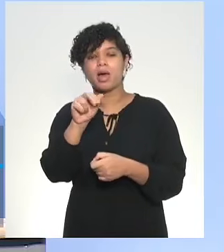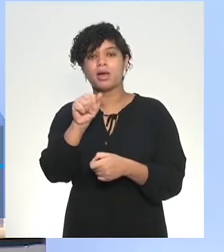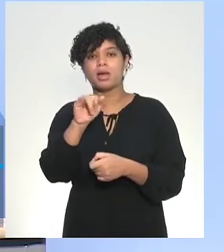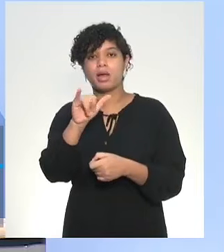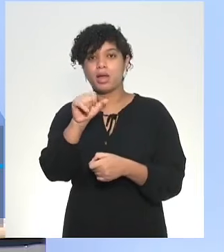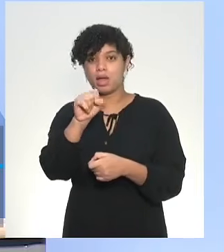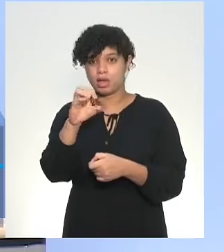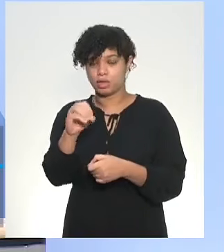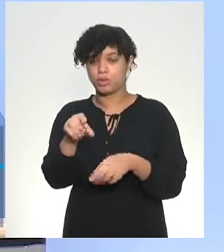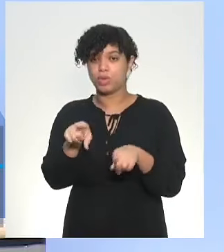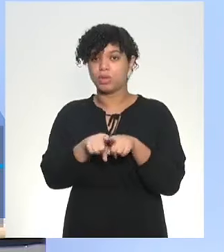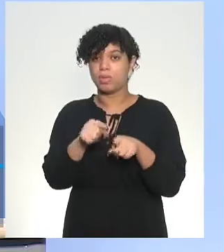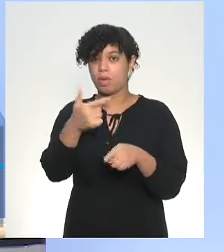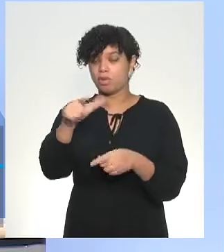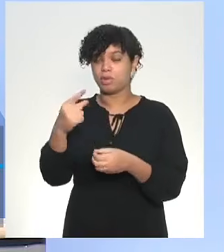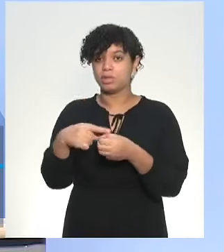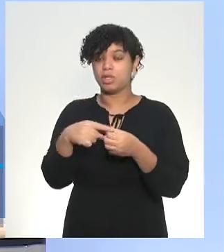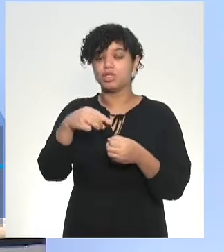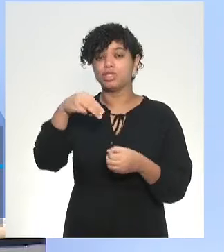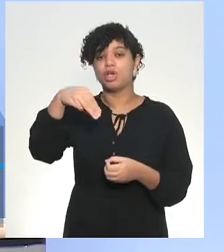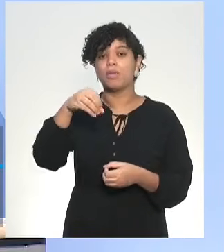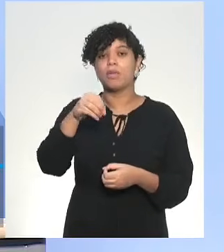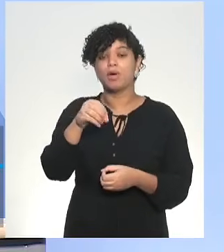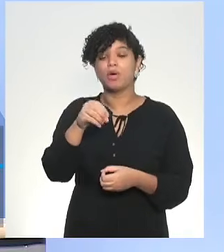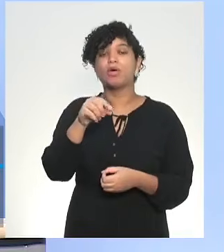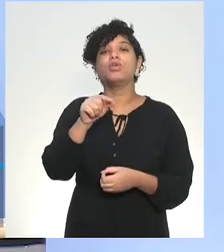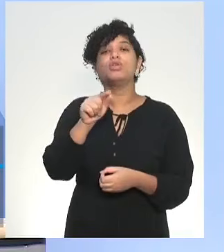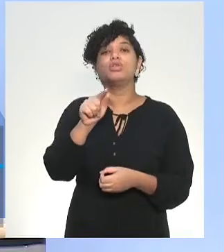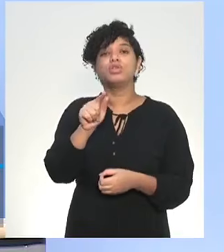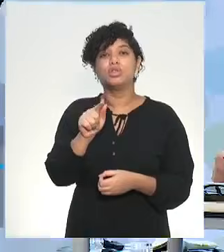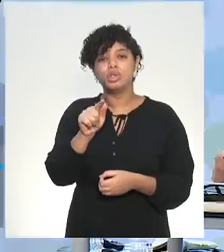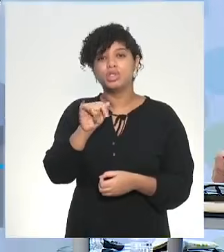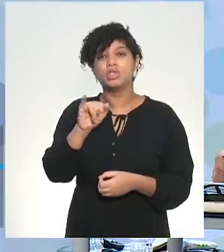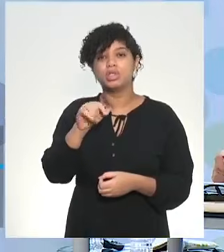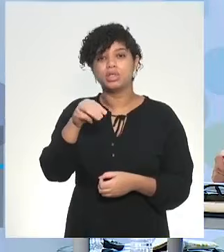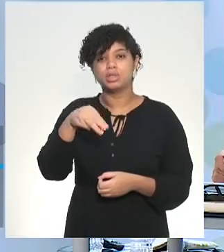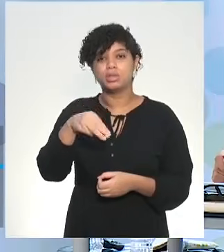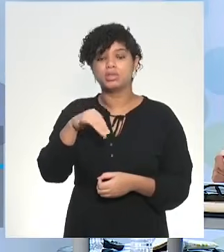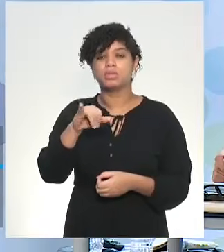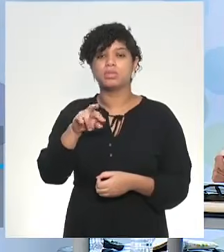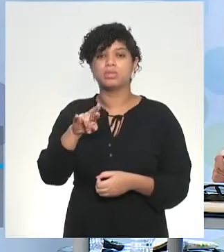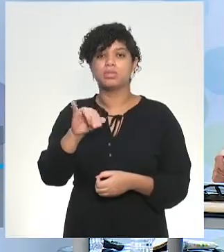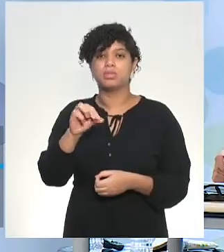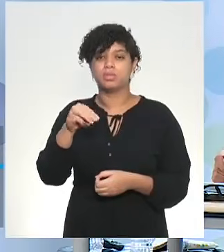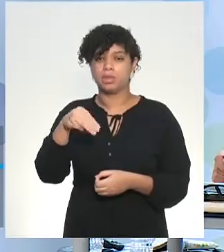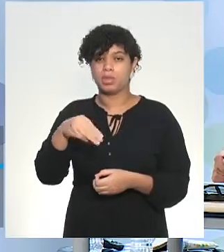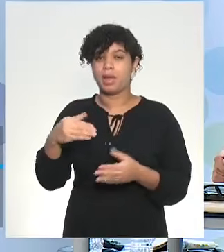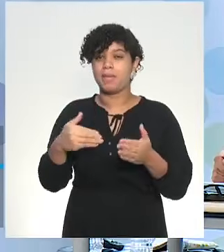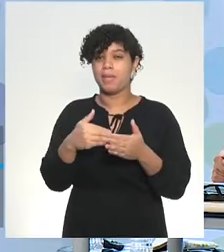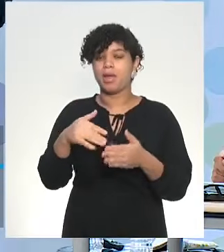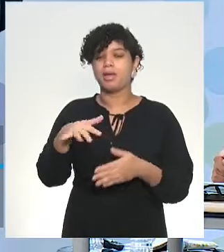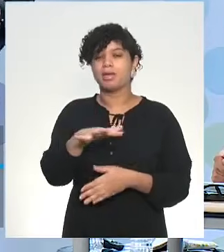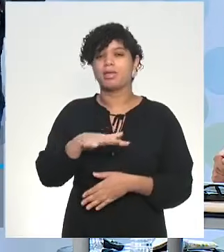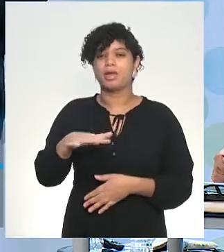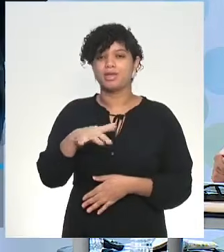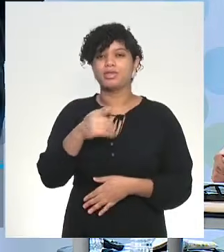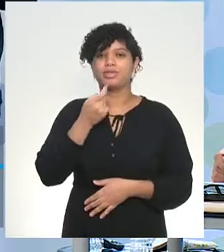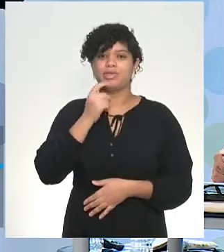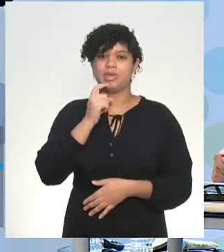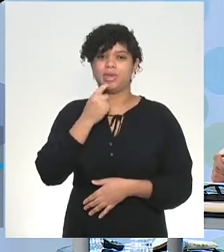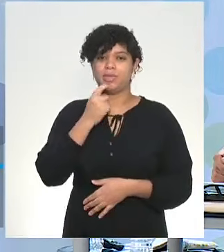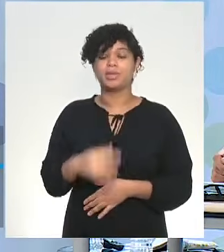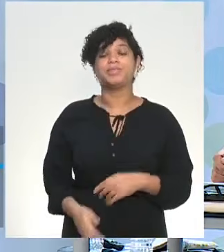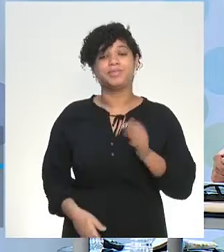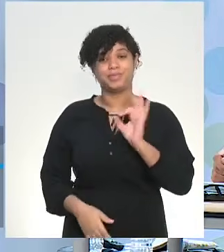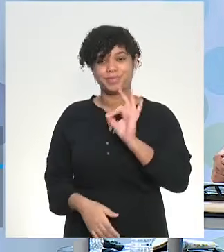e Mojimirim, região de Campinas. É isso aí, legal. Então, essa identificação com